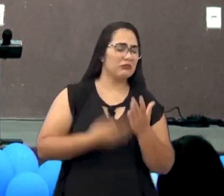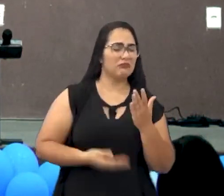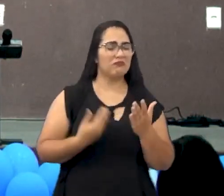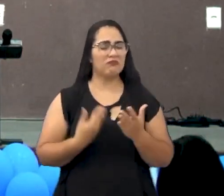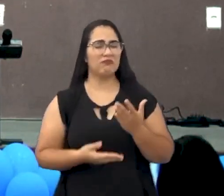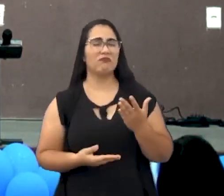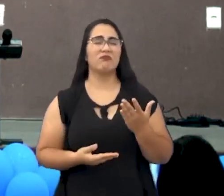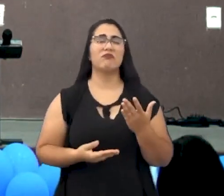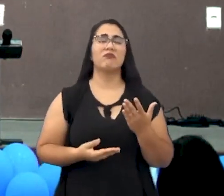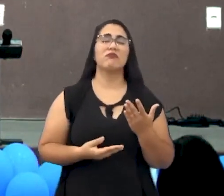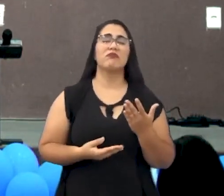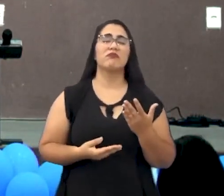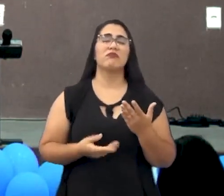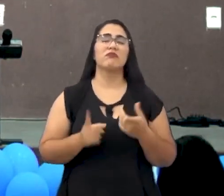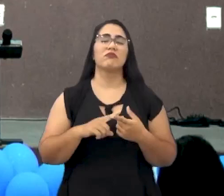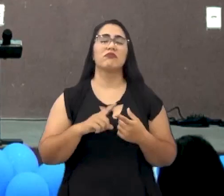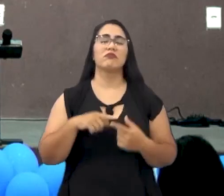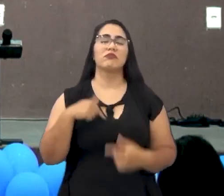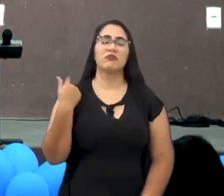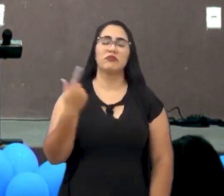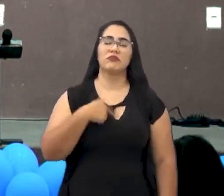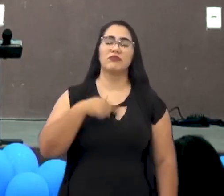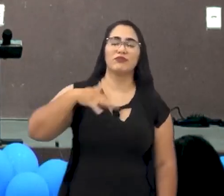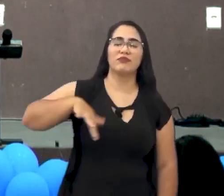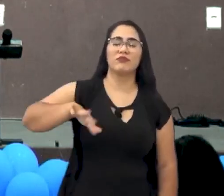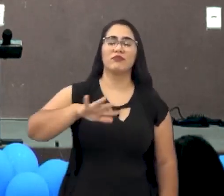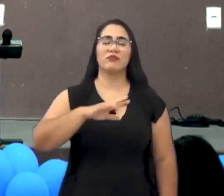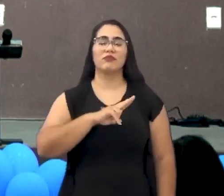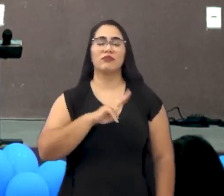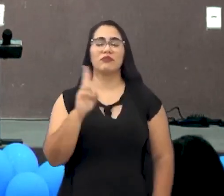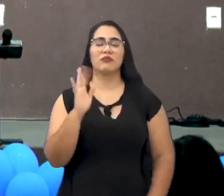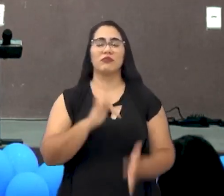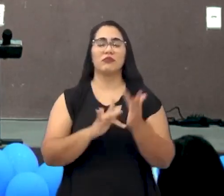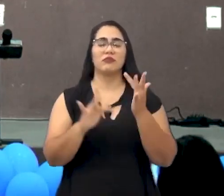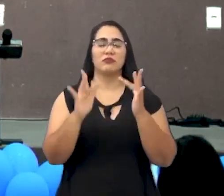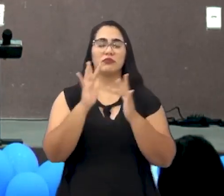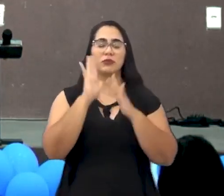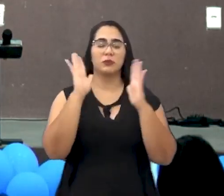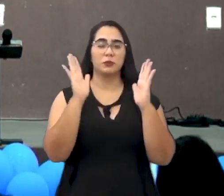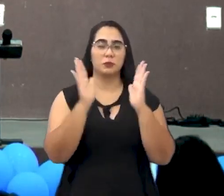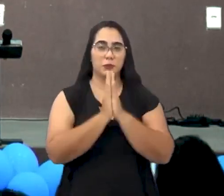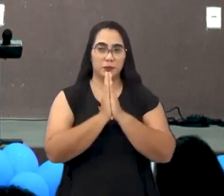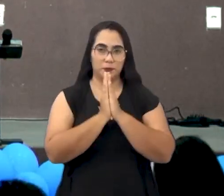que alcançou perdidos como nós. Em nome de Jesus. Amém.